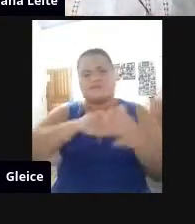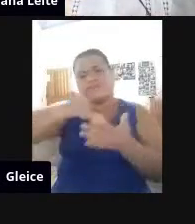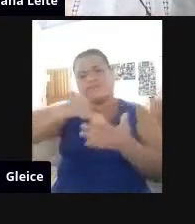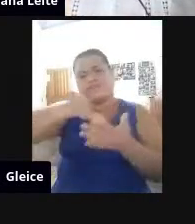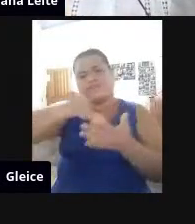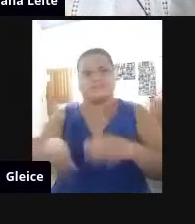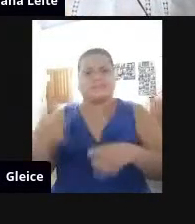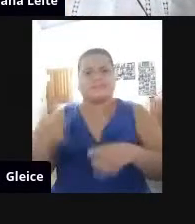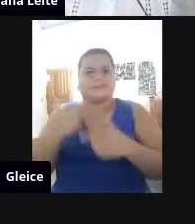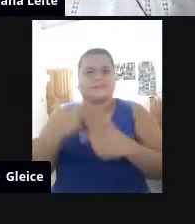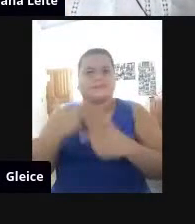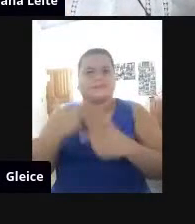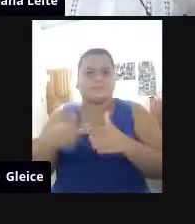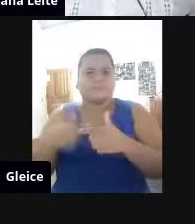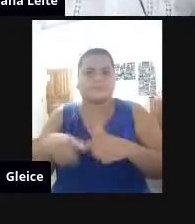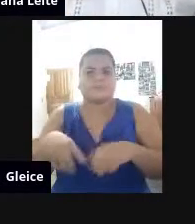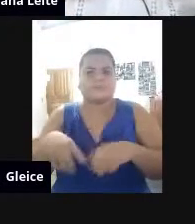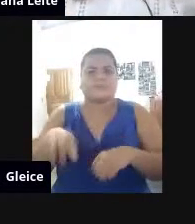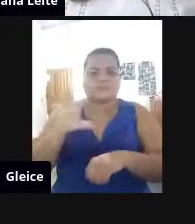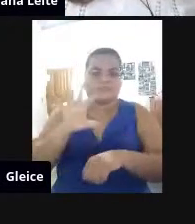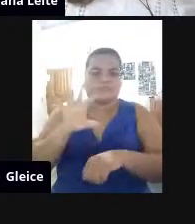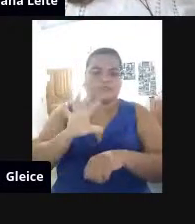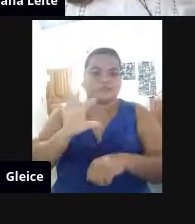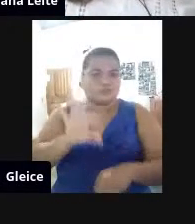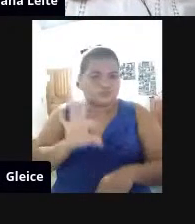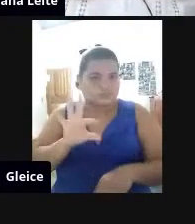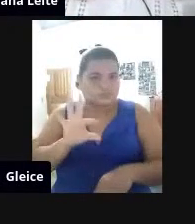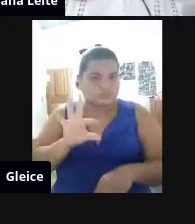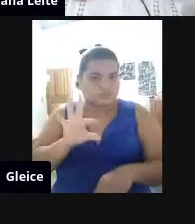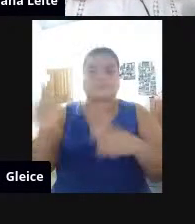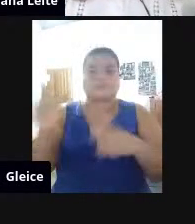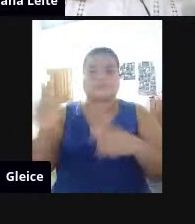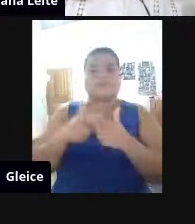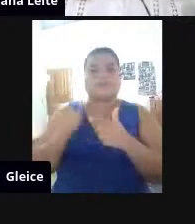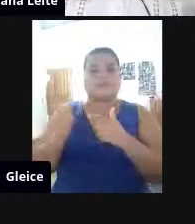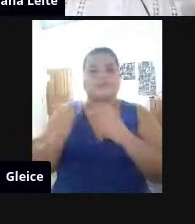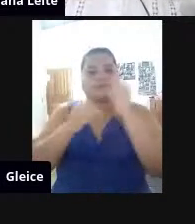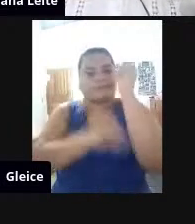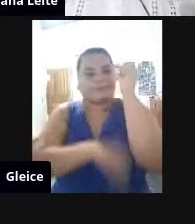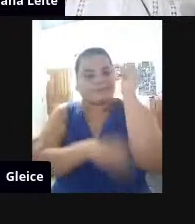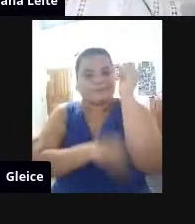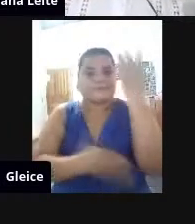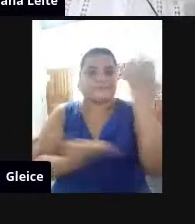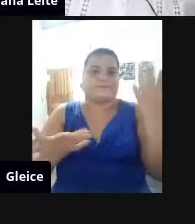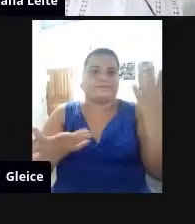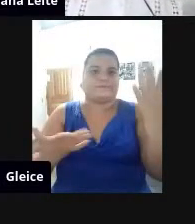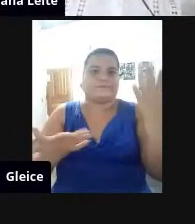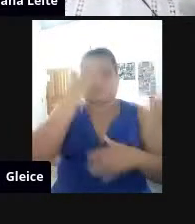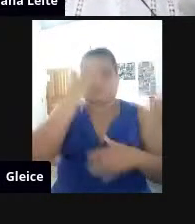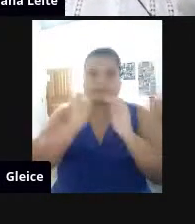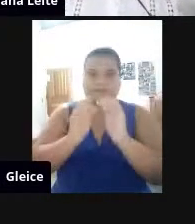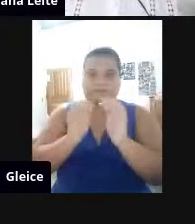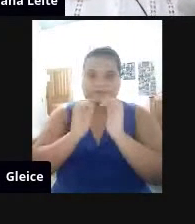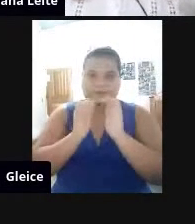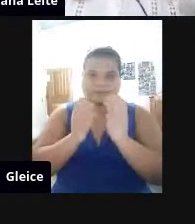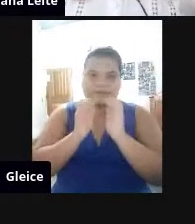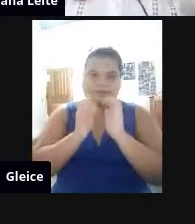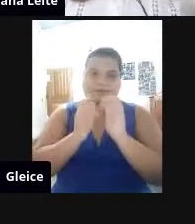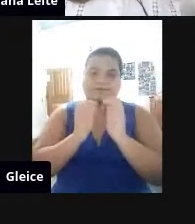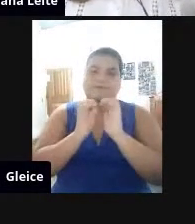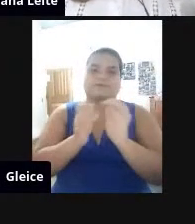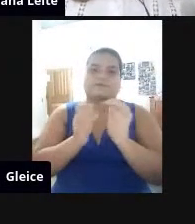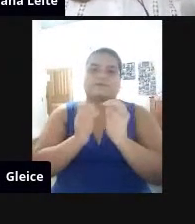detoxificar o nosso organismo. Indivíduos com autismo, eles apresentam dificuldade